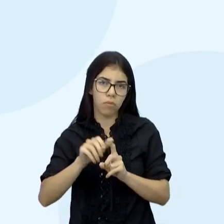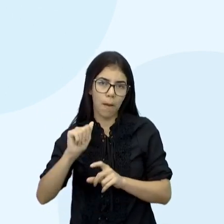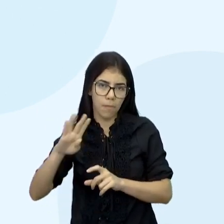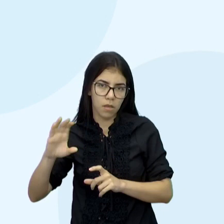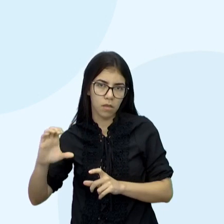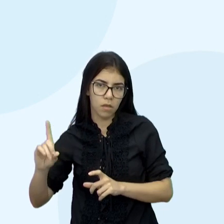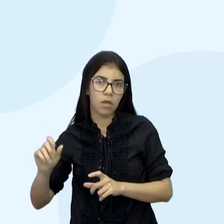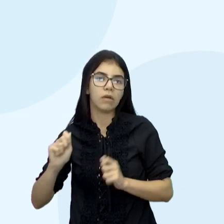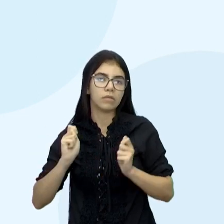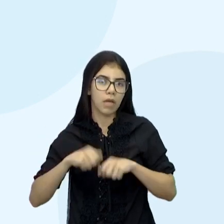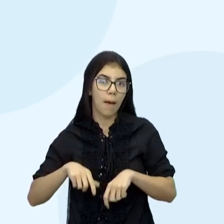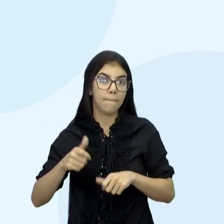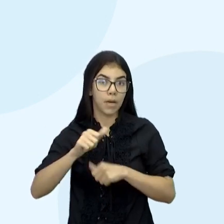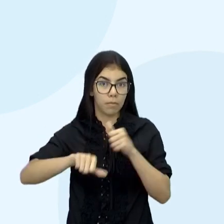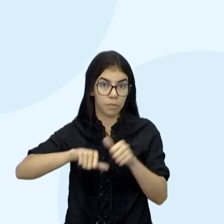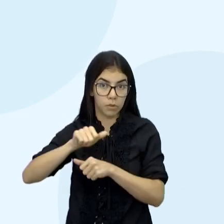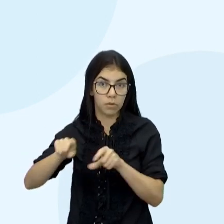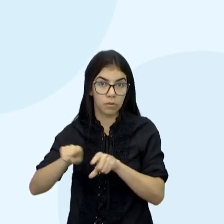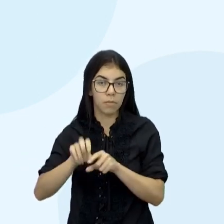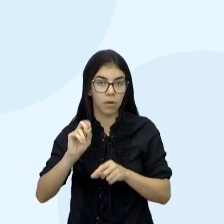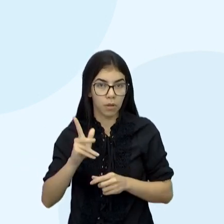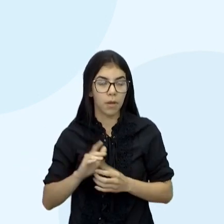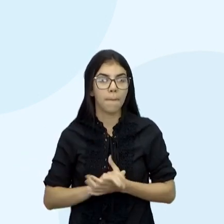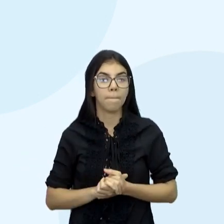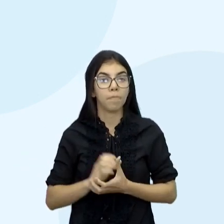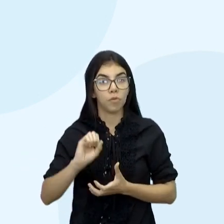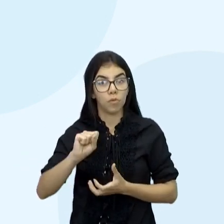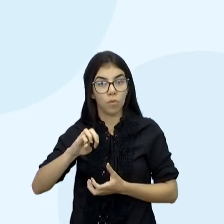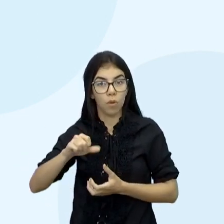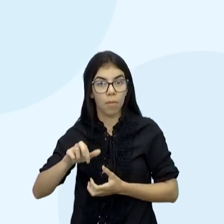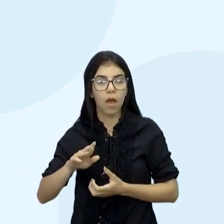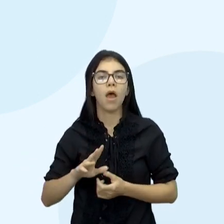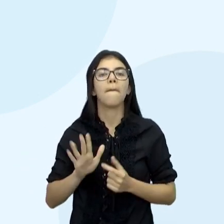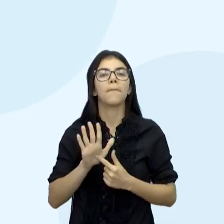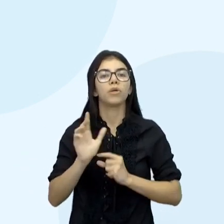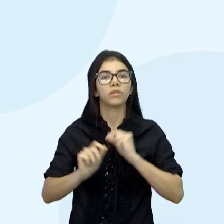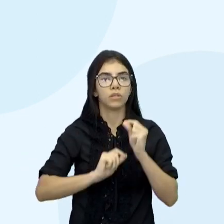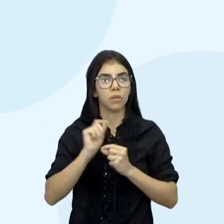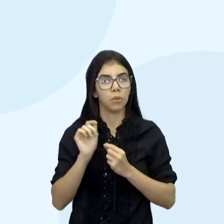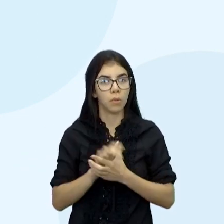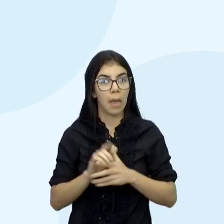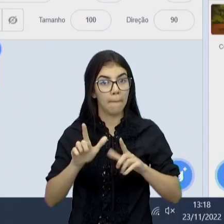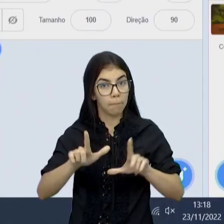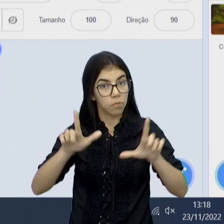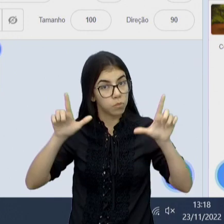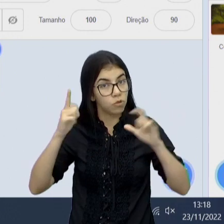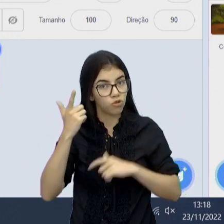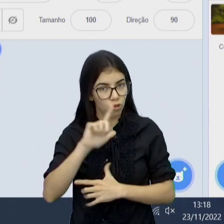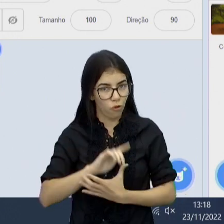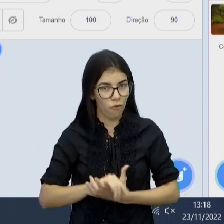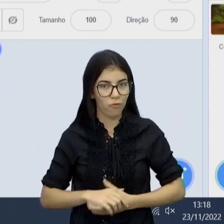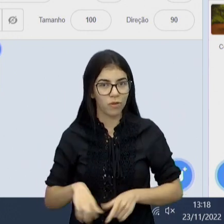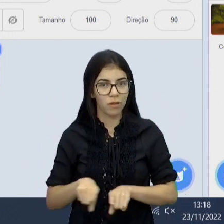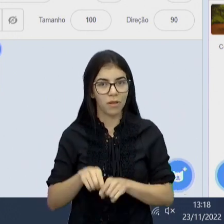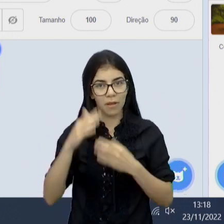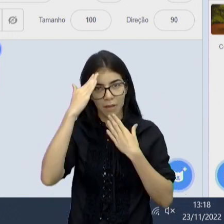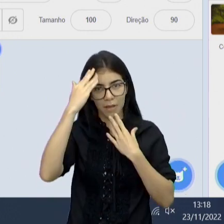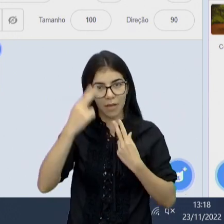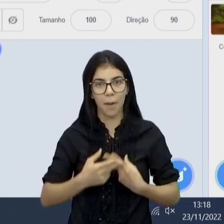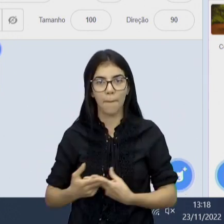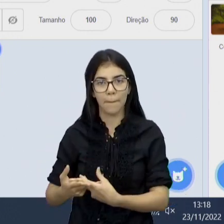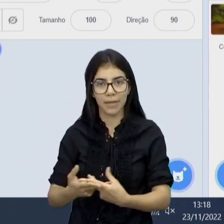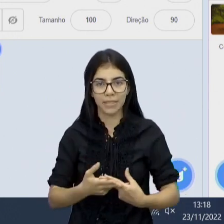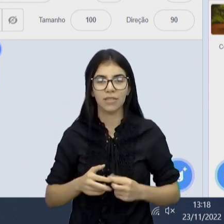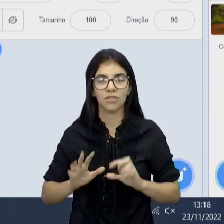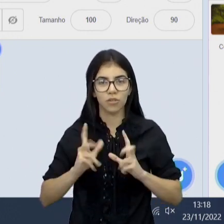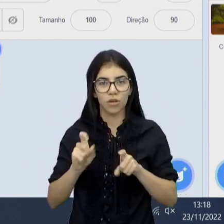mudando, tá bom? Ok. Tudo bem? Então eu vou pedir pro Osmar só mostrar lá no dele, então eu vou pedir para espelhar a tela do Osmar. Agradeço a paciência de todos